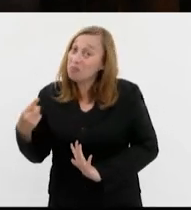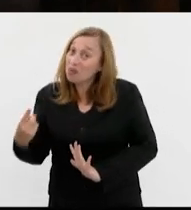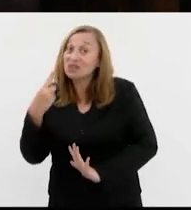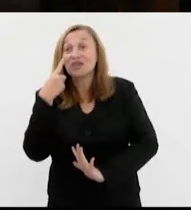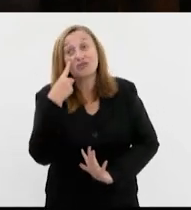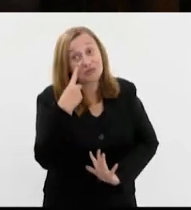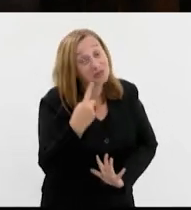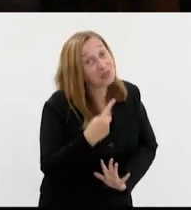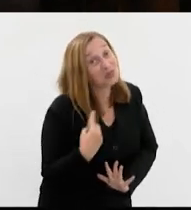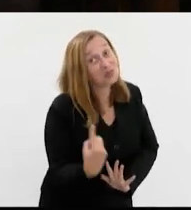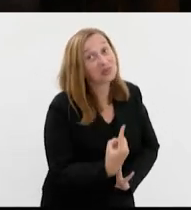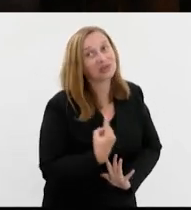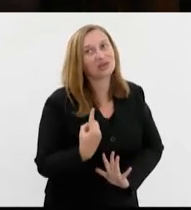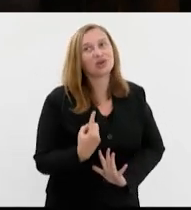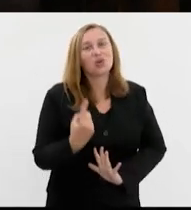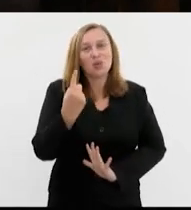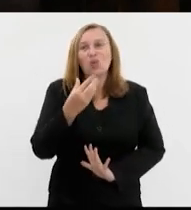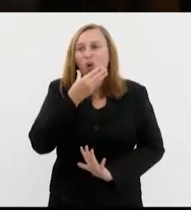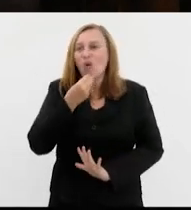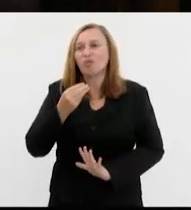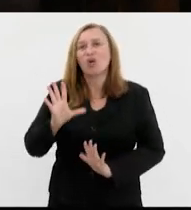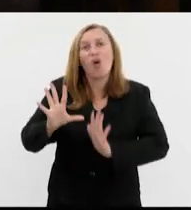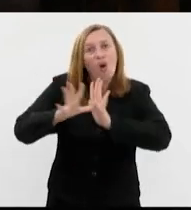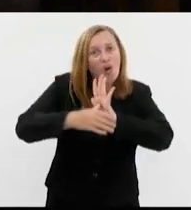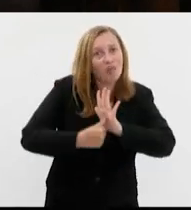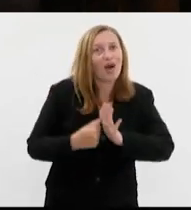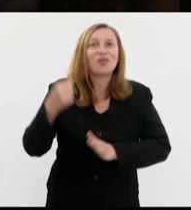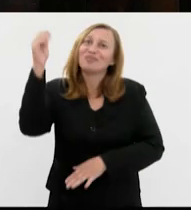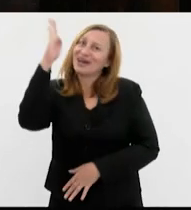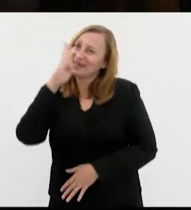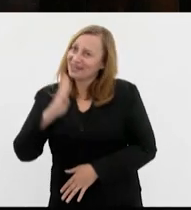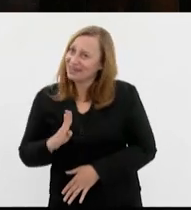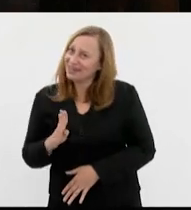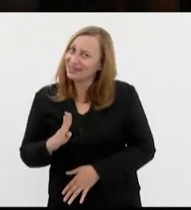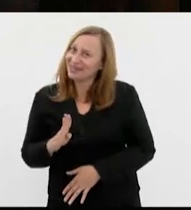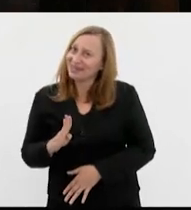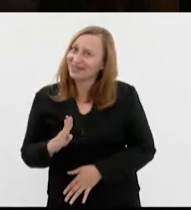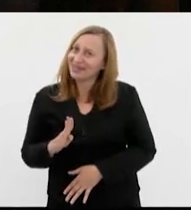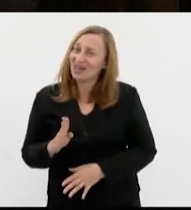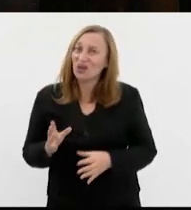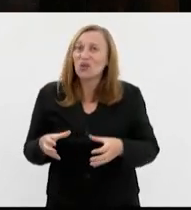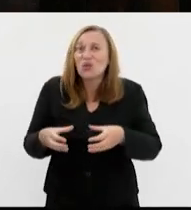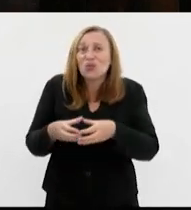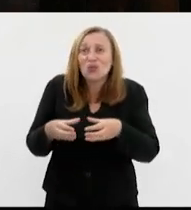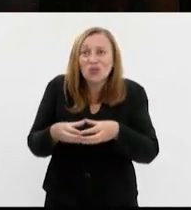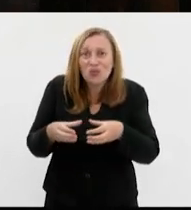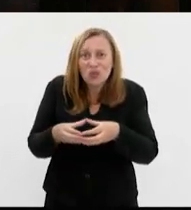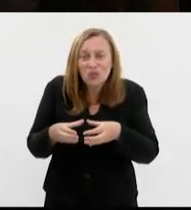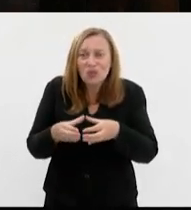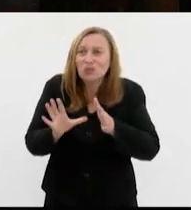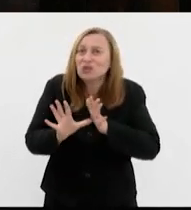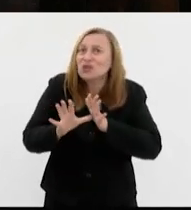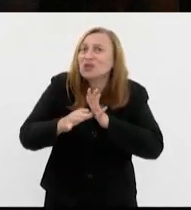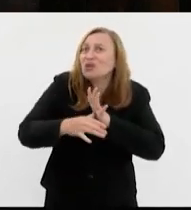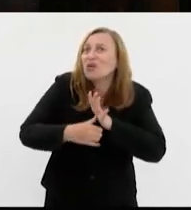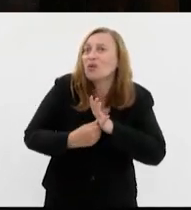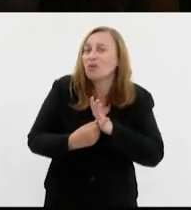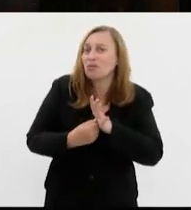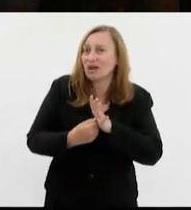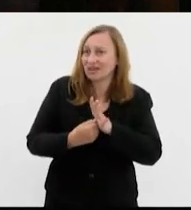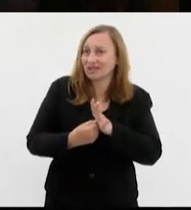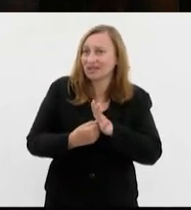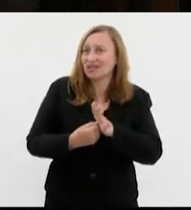vimos um cara saquear o Brasil, né, por montar uma quadrilha aqui dentro desse país, onde